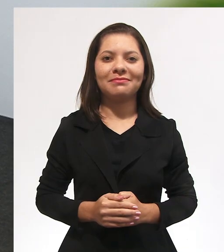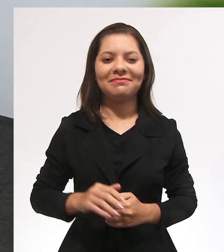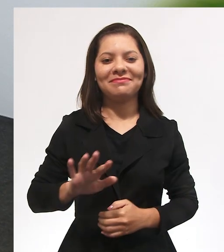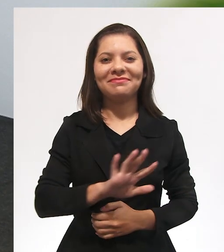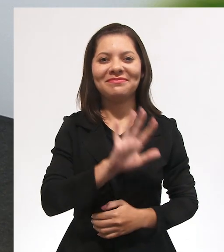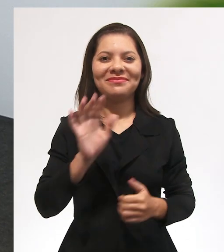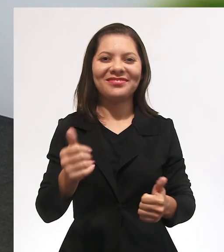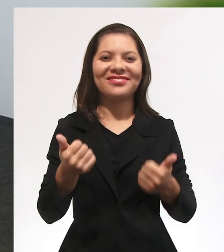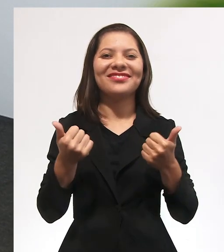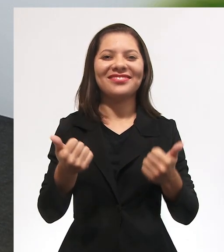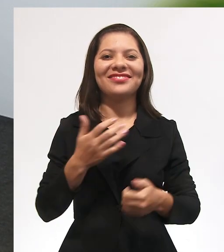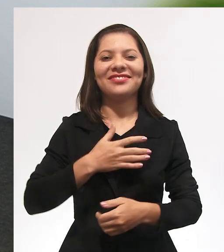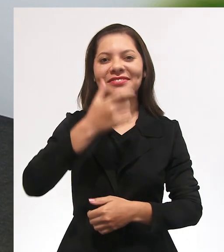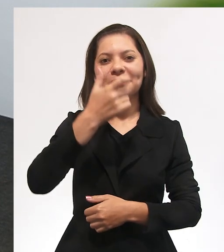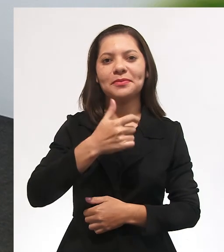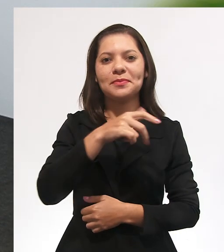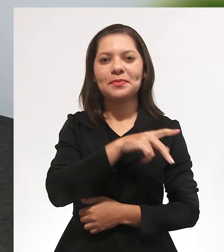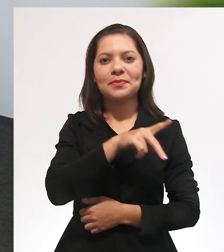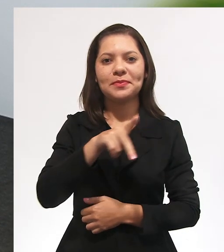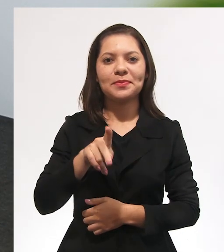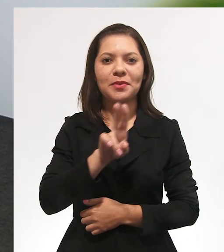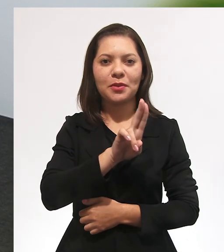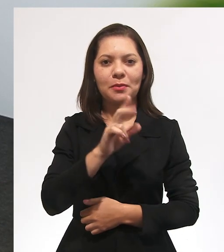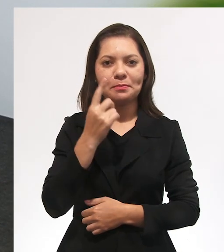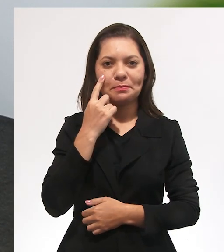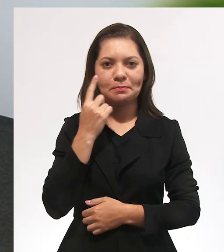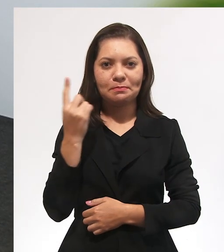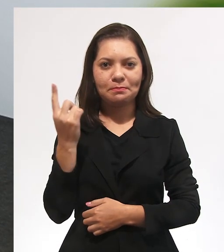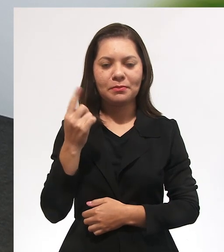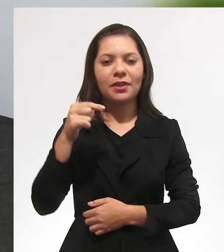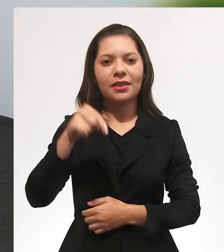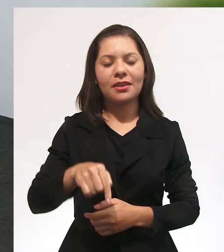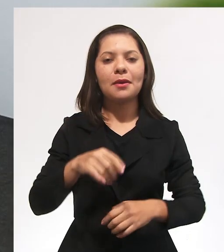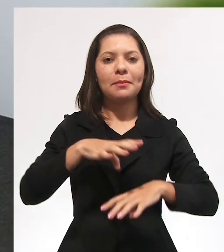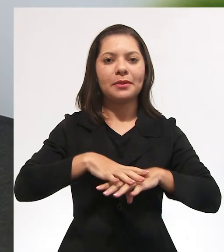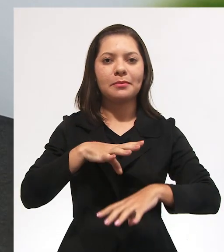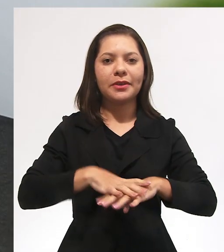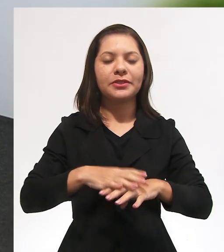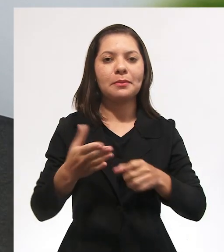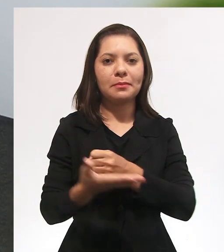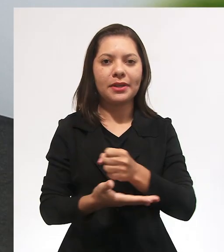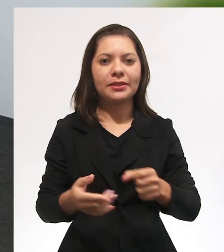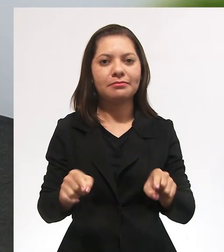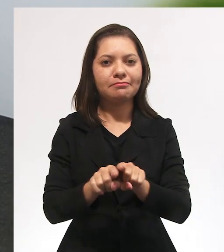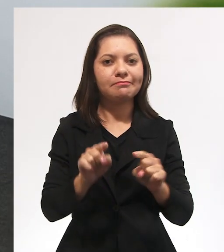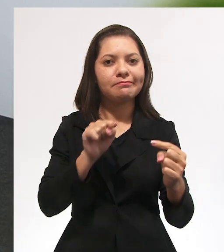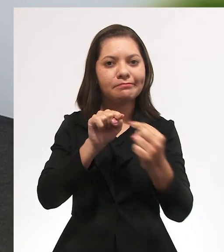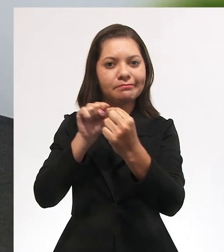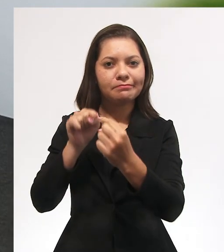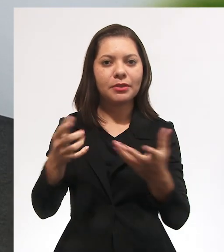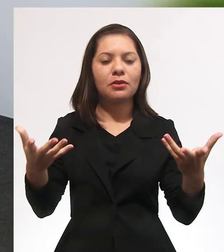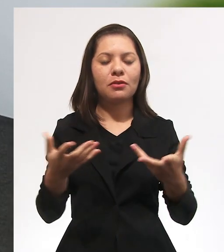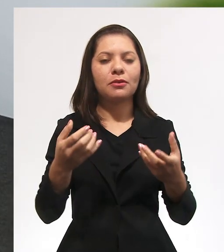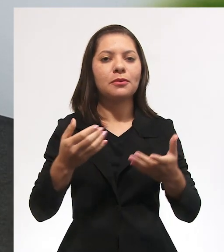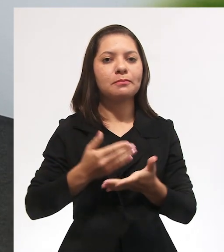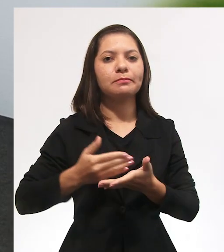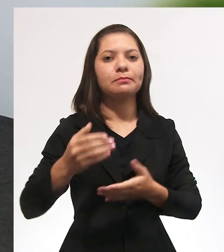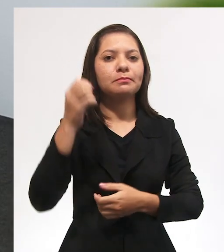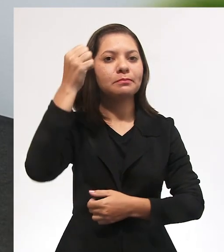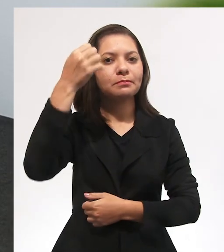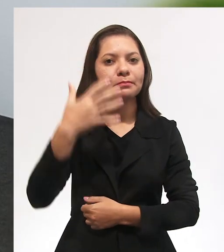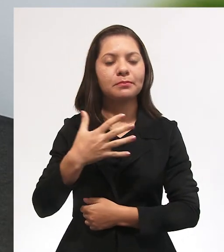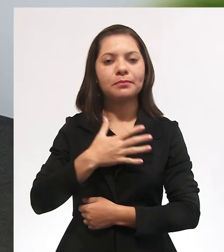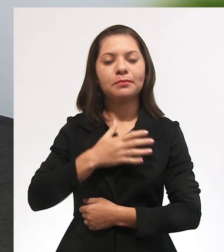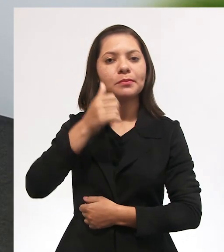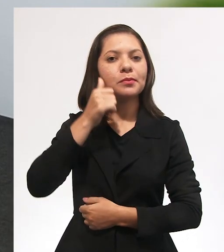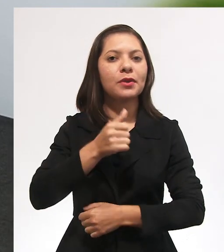Olá, tudo bem? Eu sou a professora Naomi Totuzzi, de Matemática Básica e Aplicada. Vou começar falando um pouco da minha audiodescrição. Eu sou uma